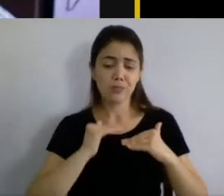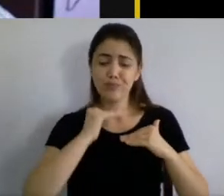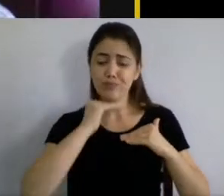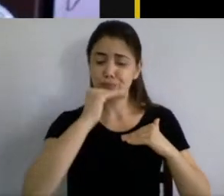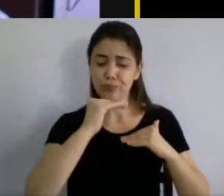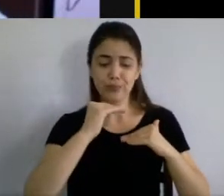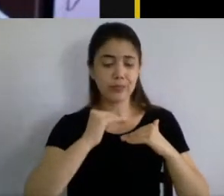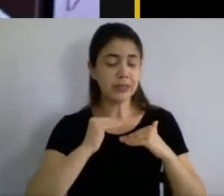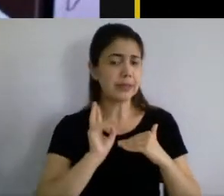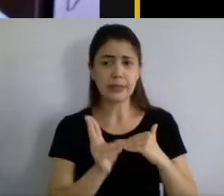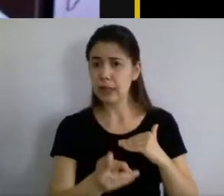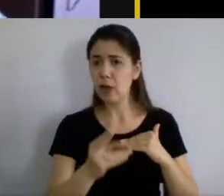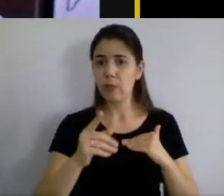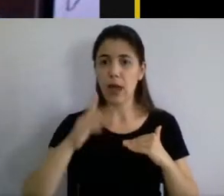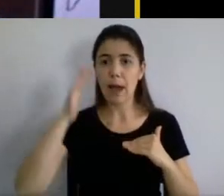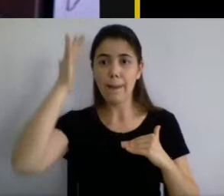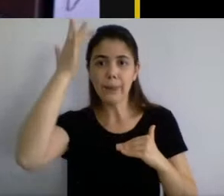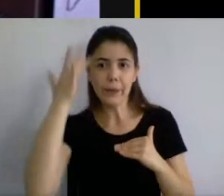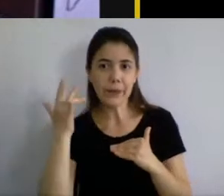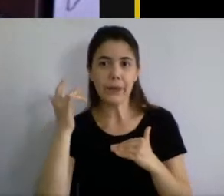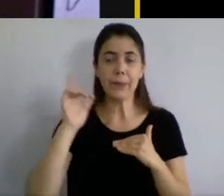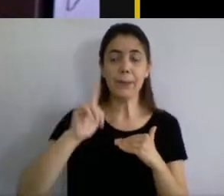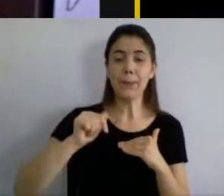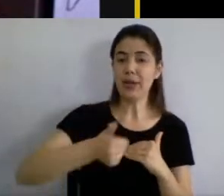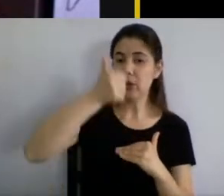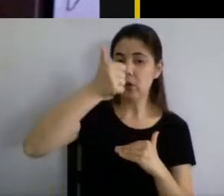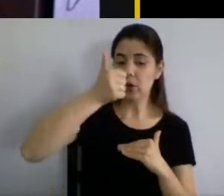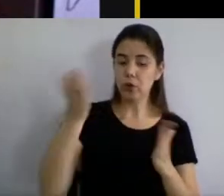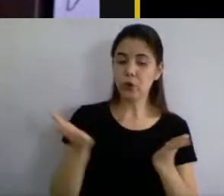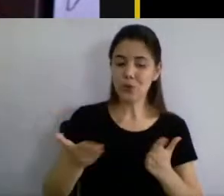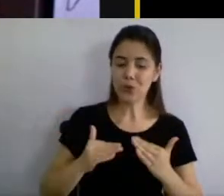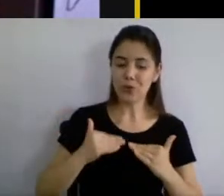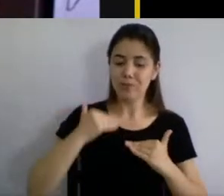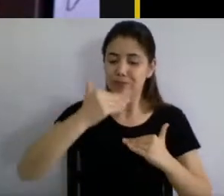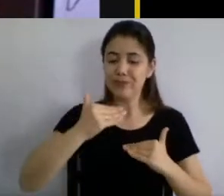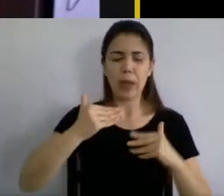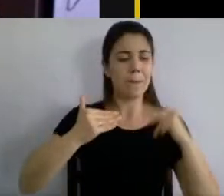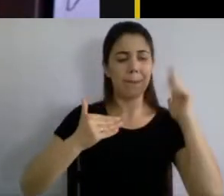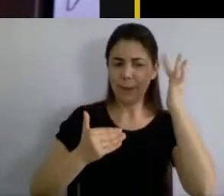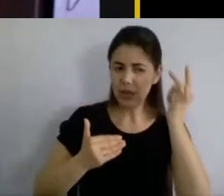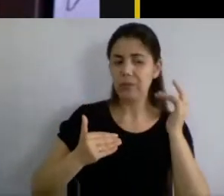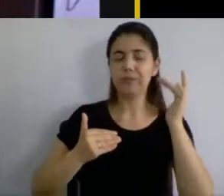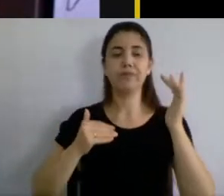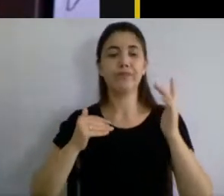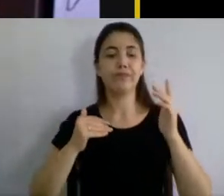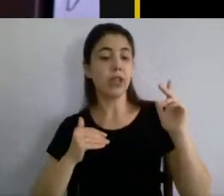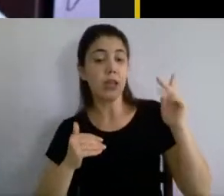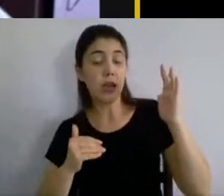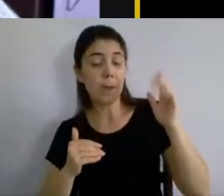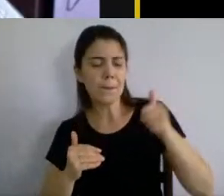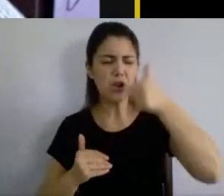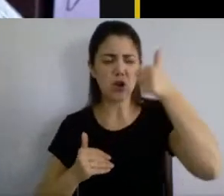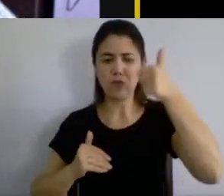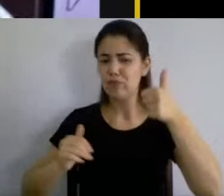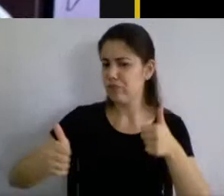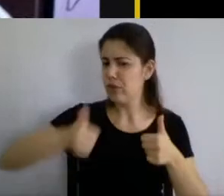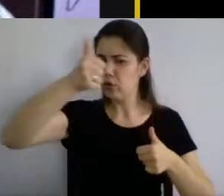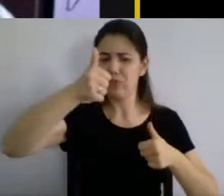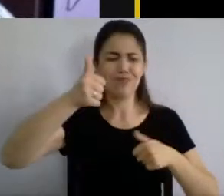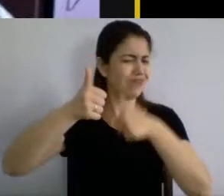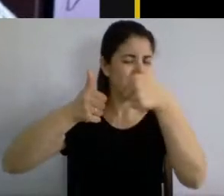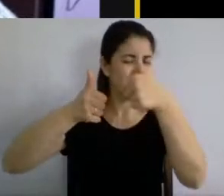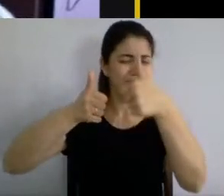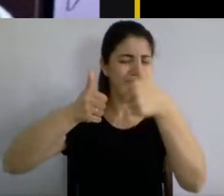qualitativa do presente pela novidade, pelo novo. E na teoria e